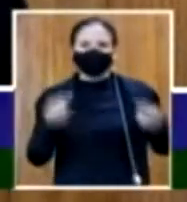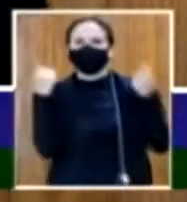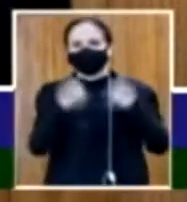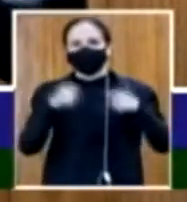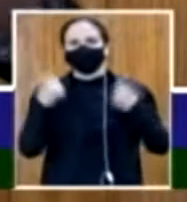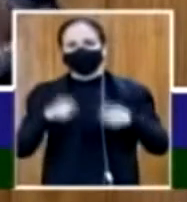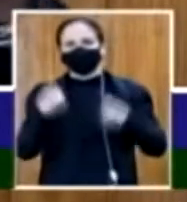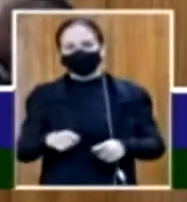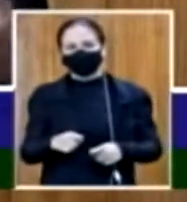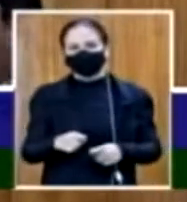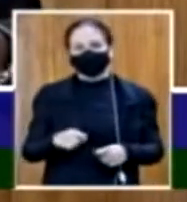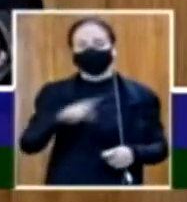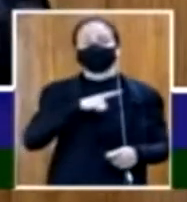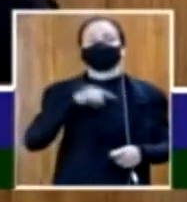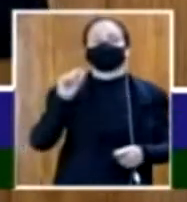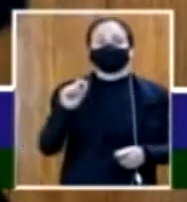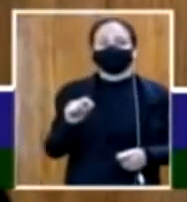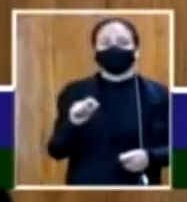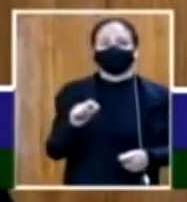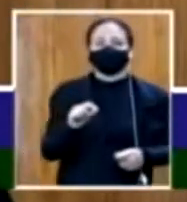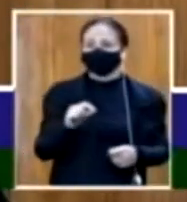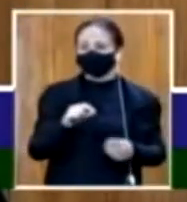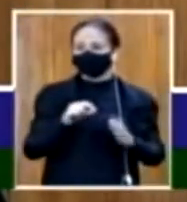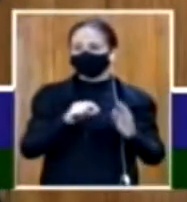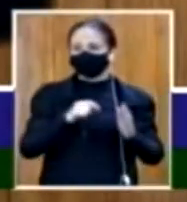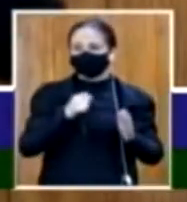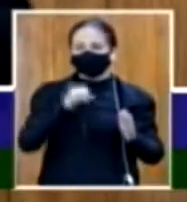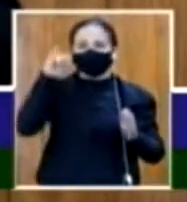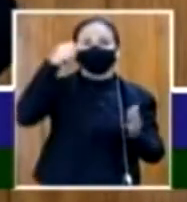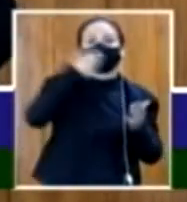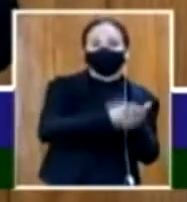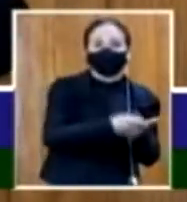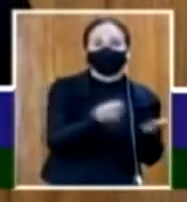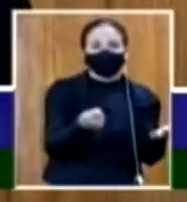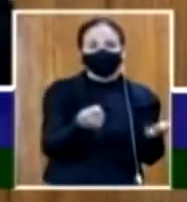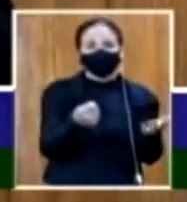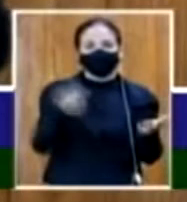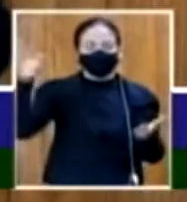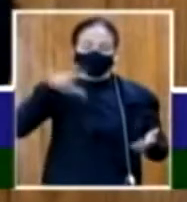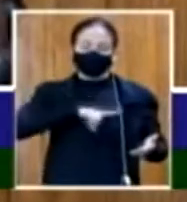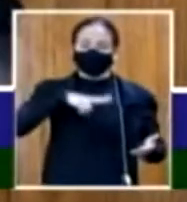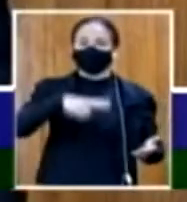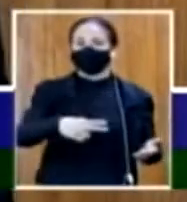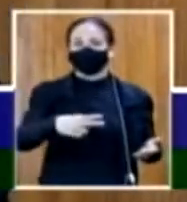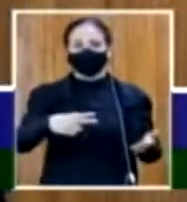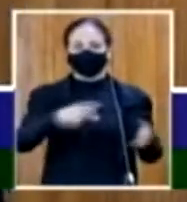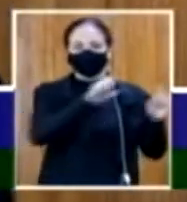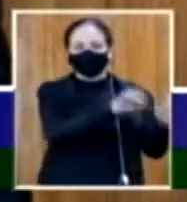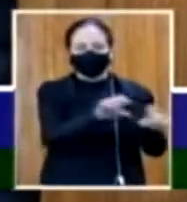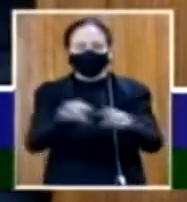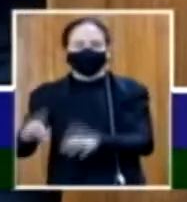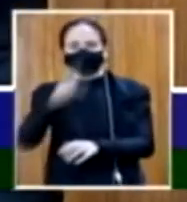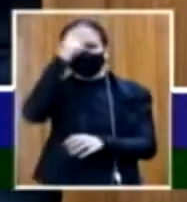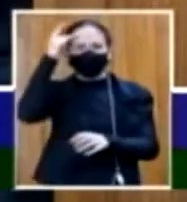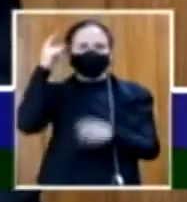que os coletores de impostos de Portugal fossem à residência de cada um das pessoas